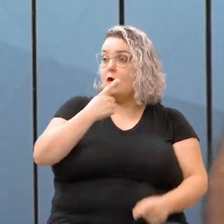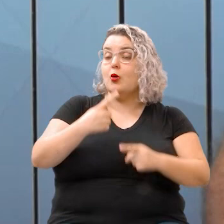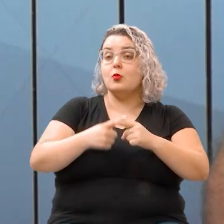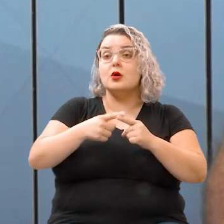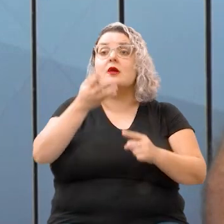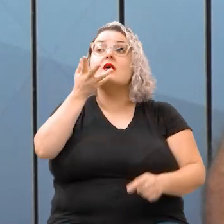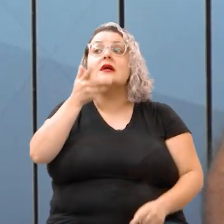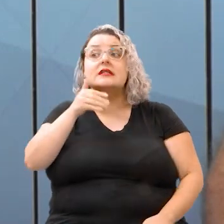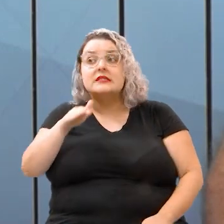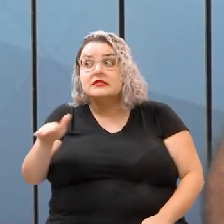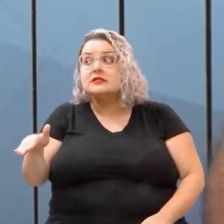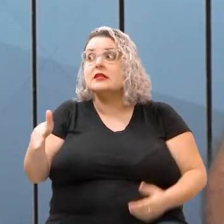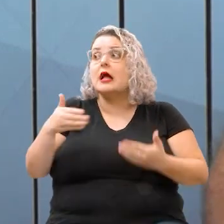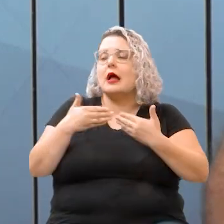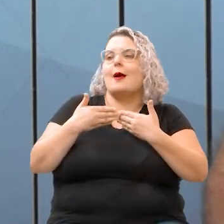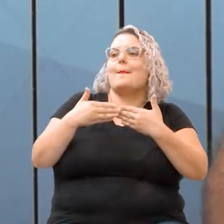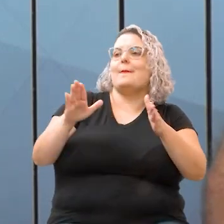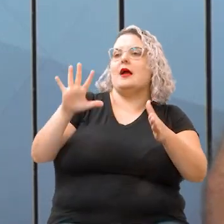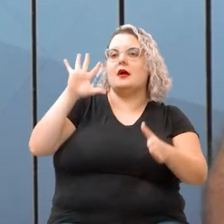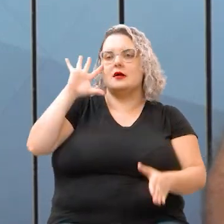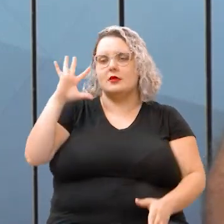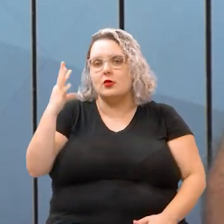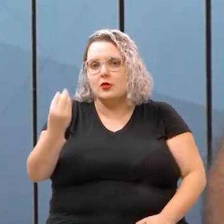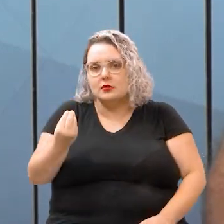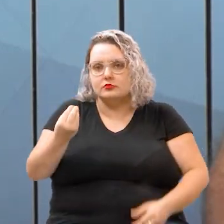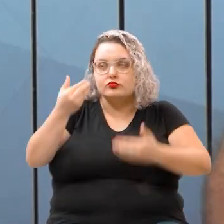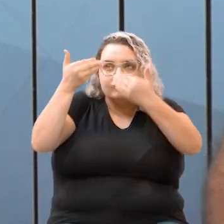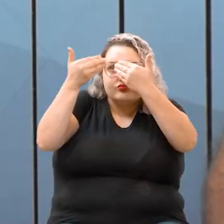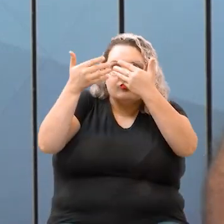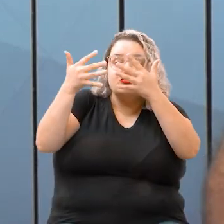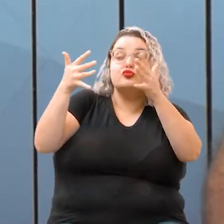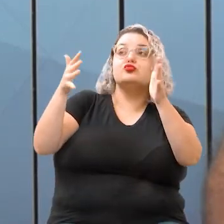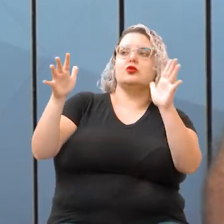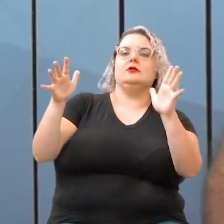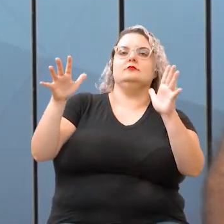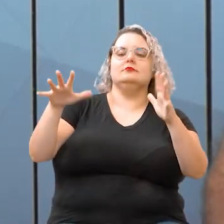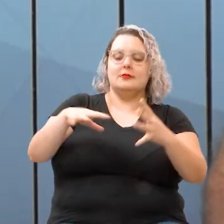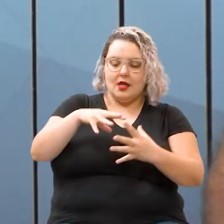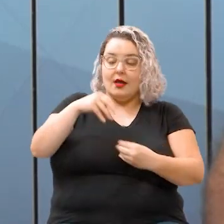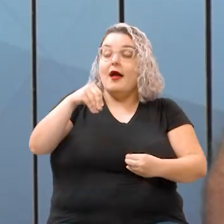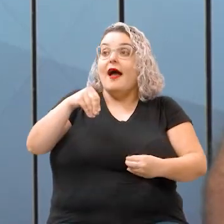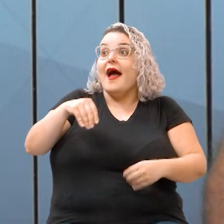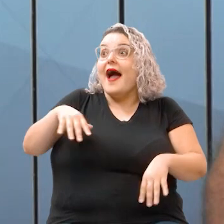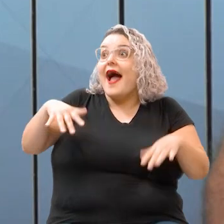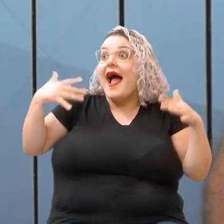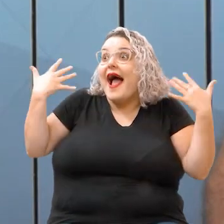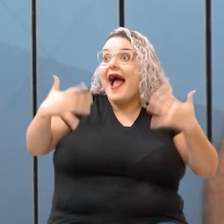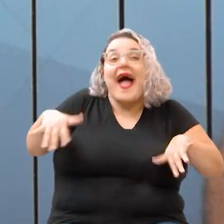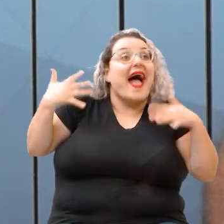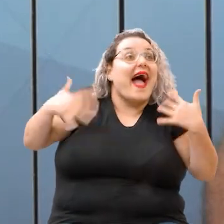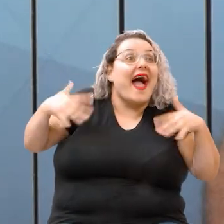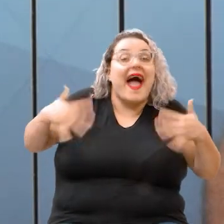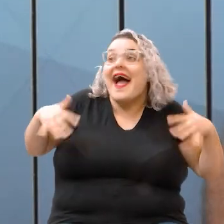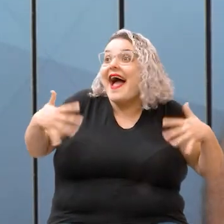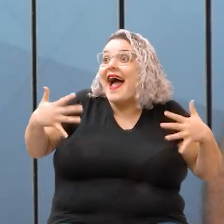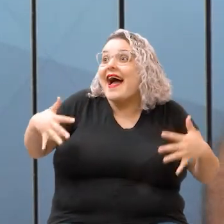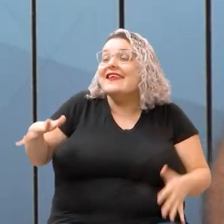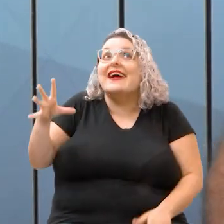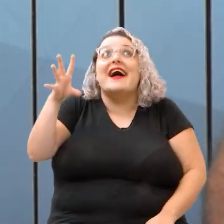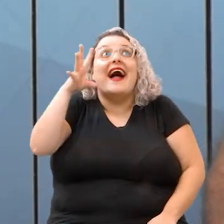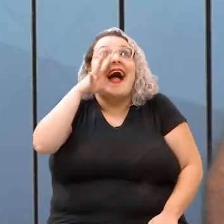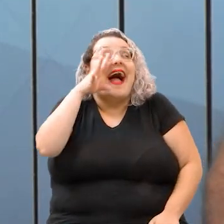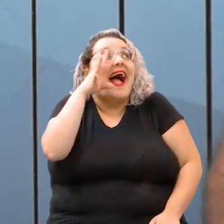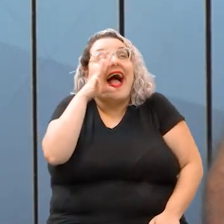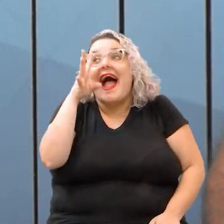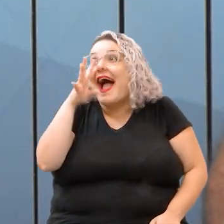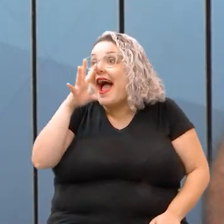criança, ela está muito aberta ao conhecimento. E ela tem um espírito de admiração, né? A criança, ela fica encantada com o conhecimento.